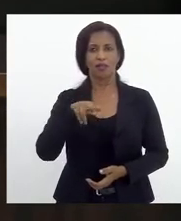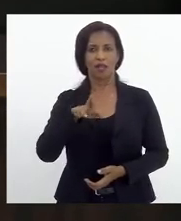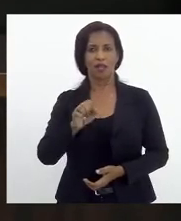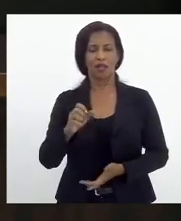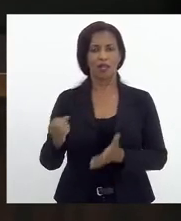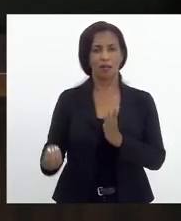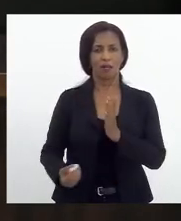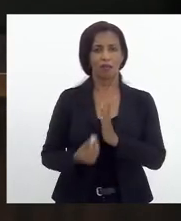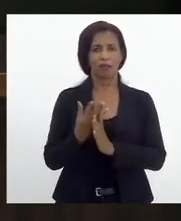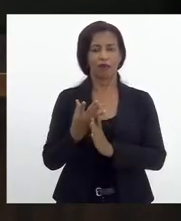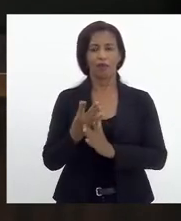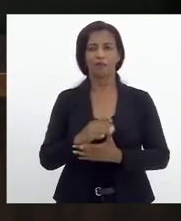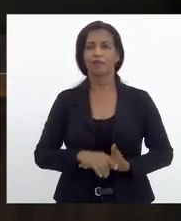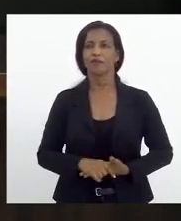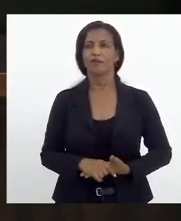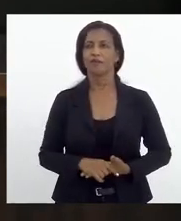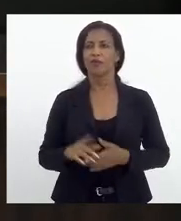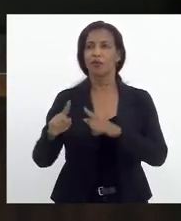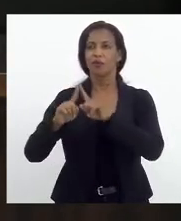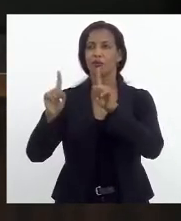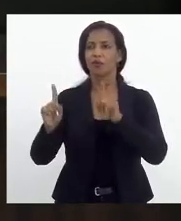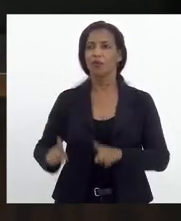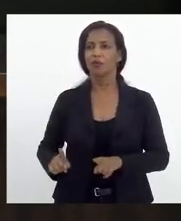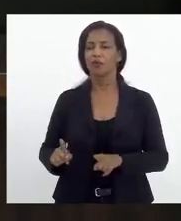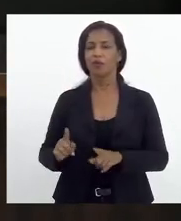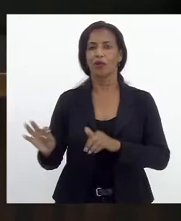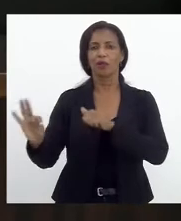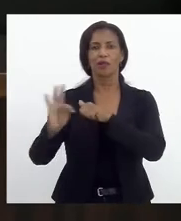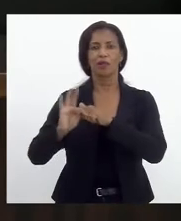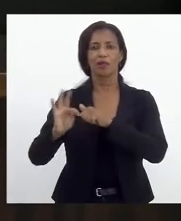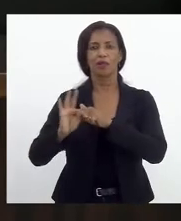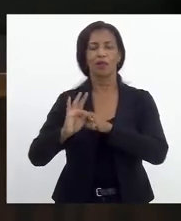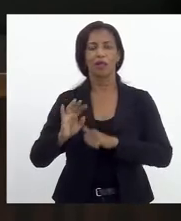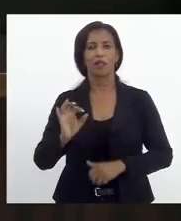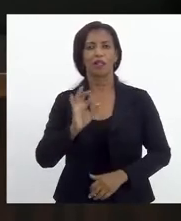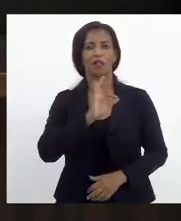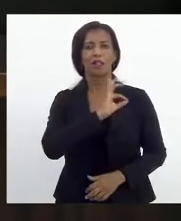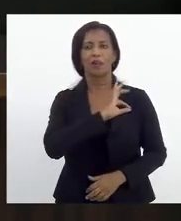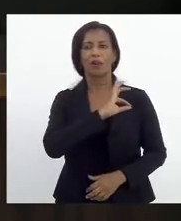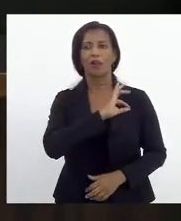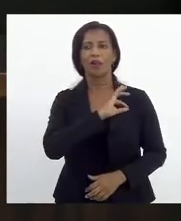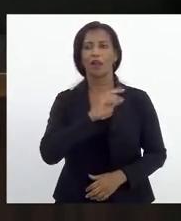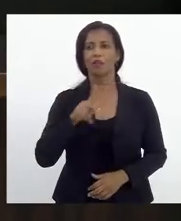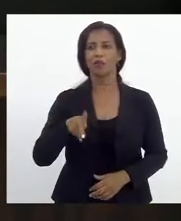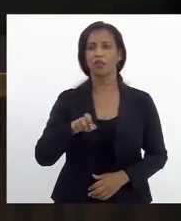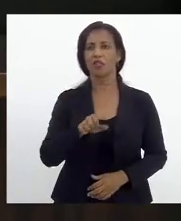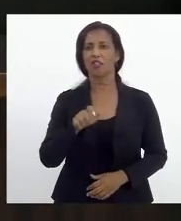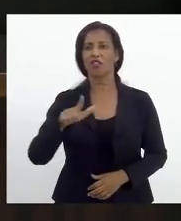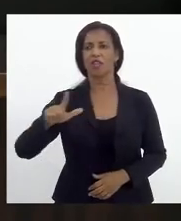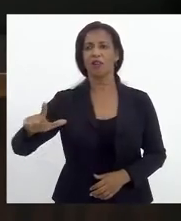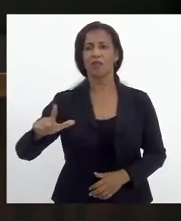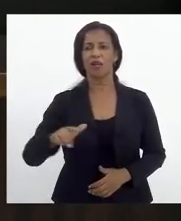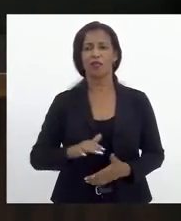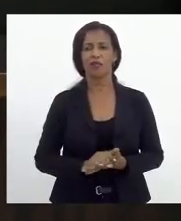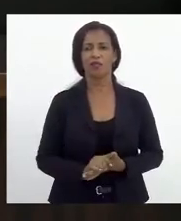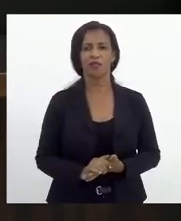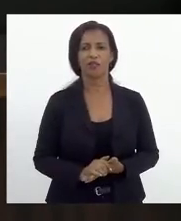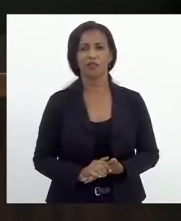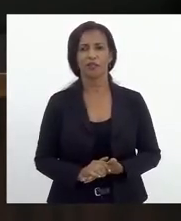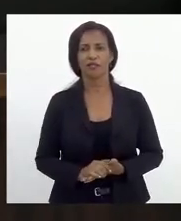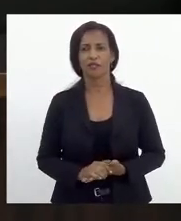a criar o quadro complementar de servidores da área técnica da Polícia Penal do Estado do Rio de Janeiro e da outras providências.